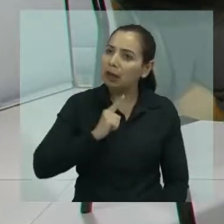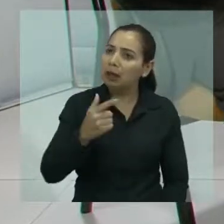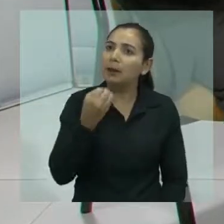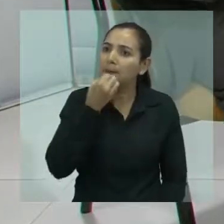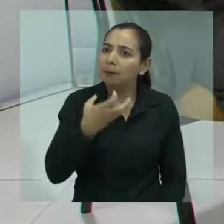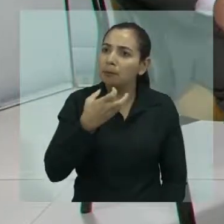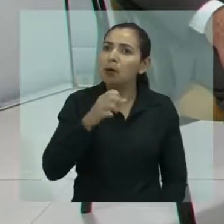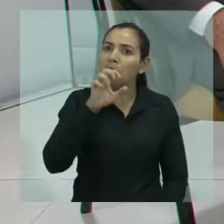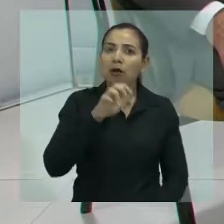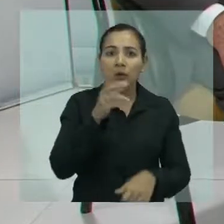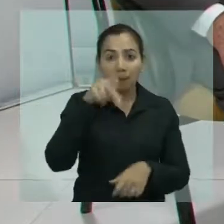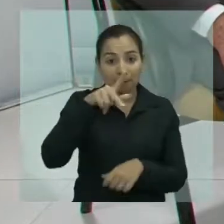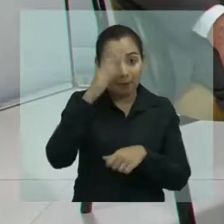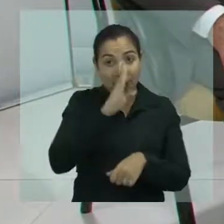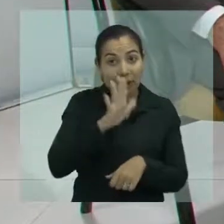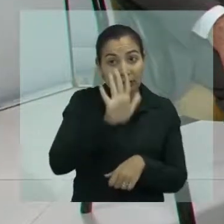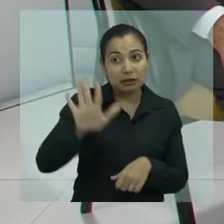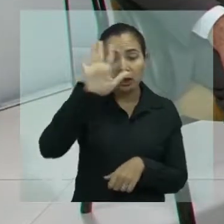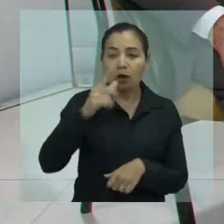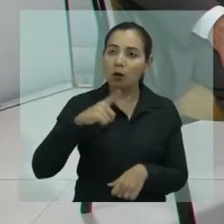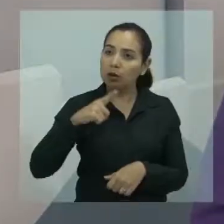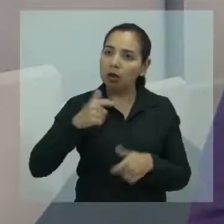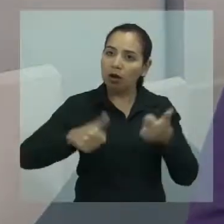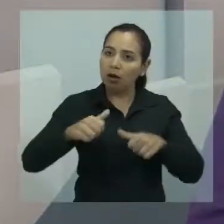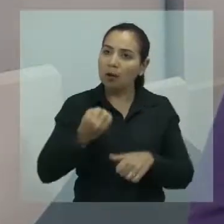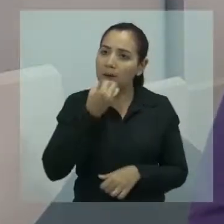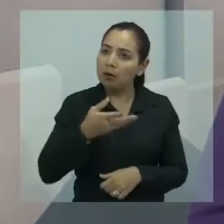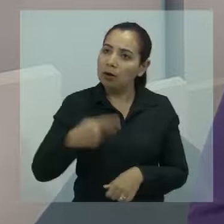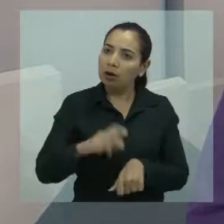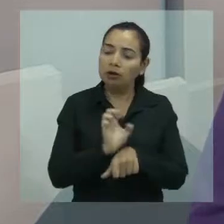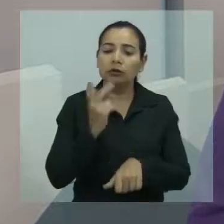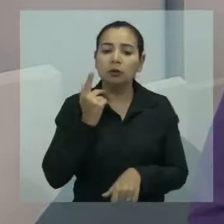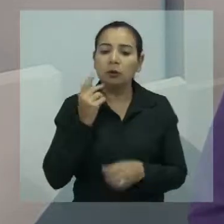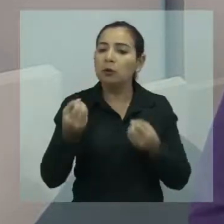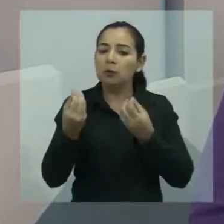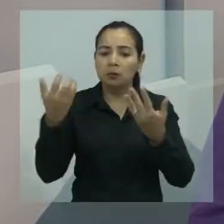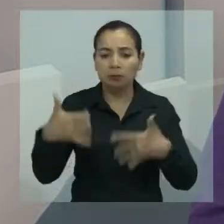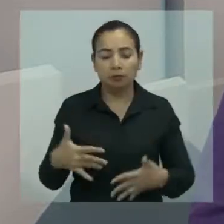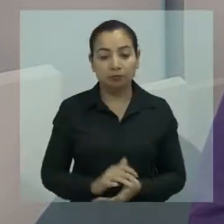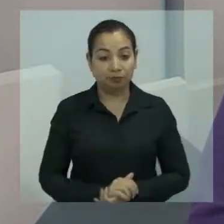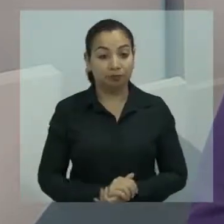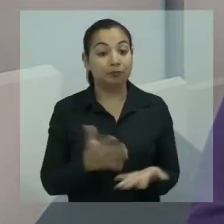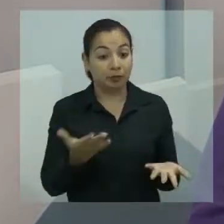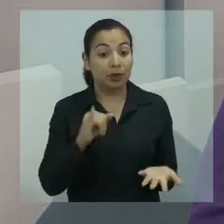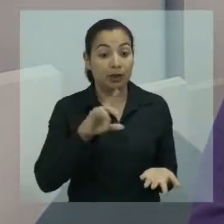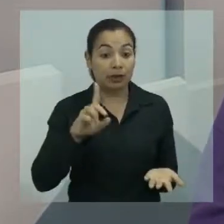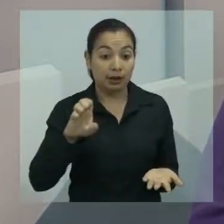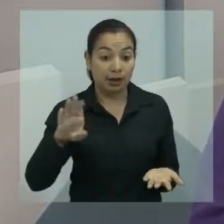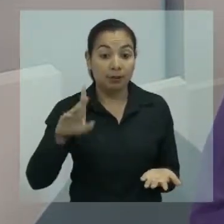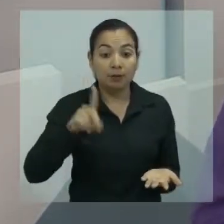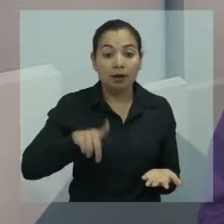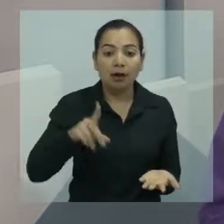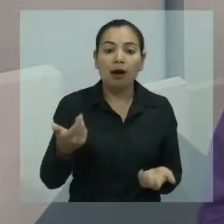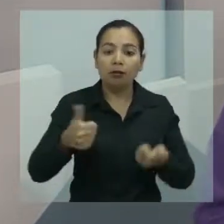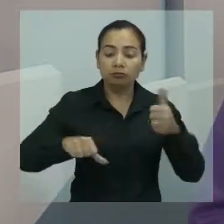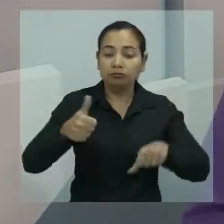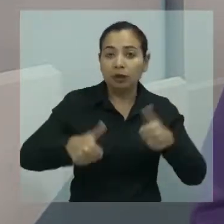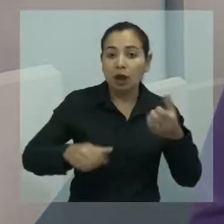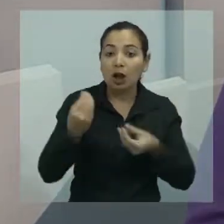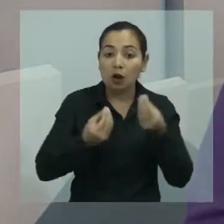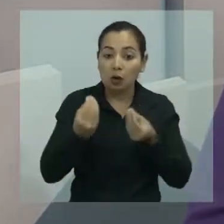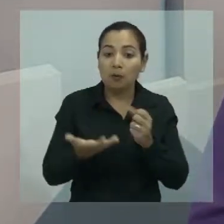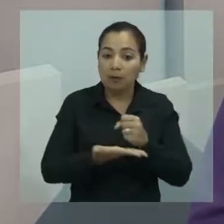explicar esse fato altamente positivo do Ceará estar numa colocação muito boa em todo o país. Bom dia. Bom